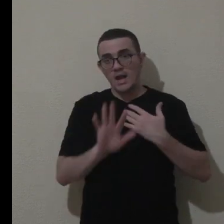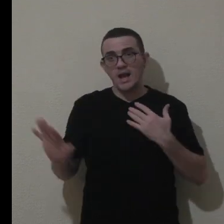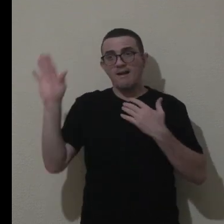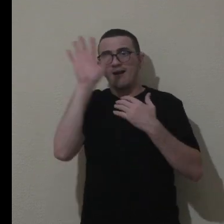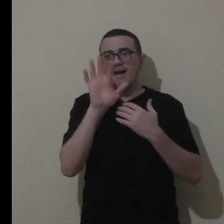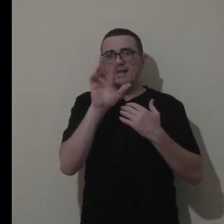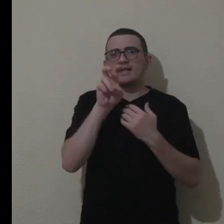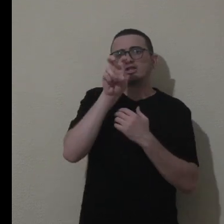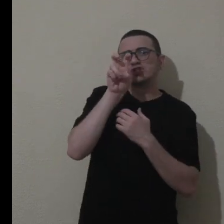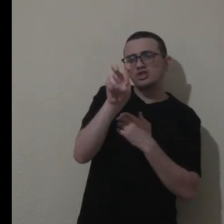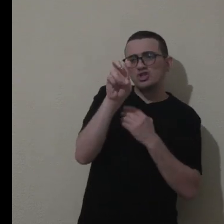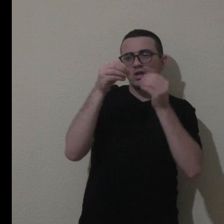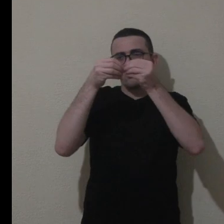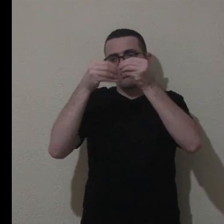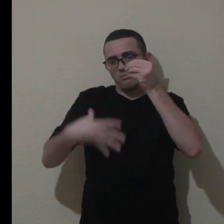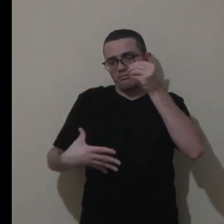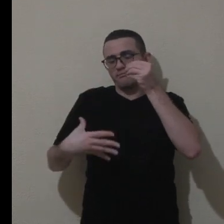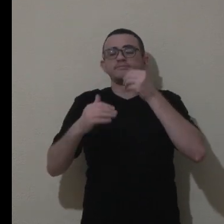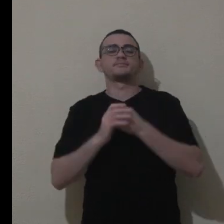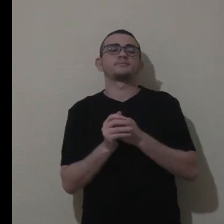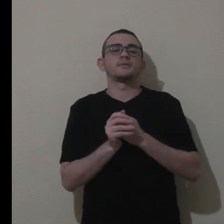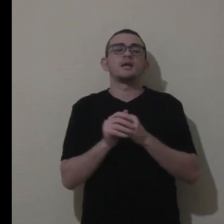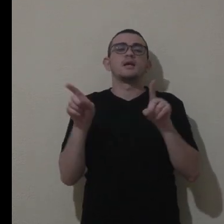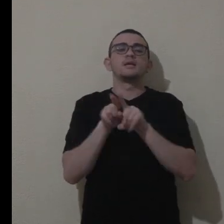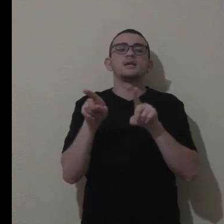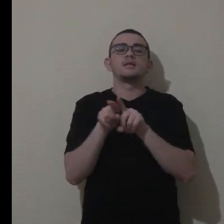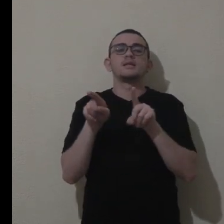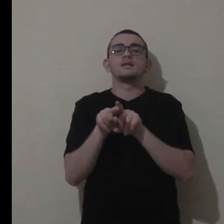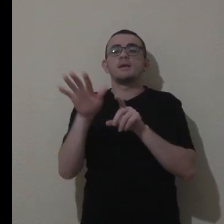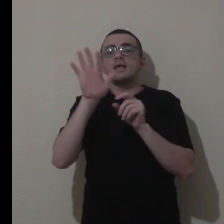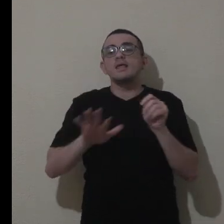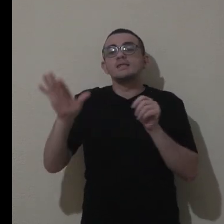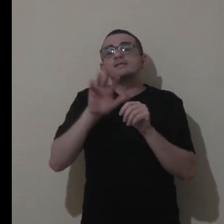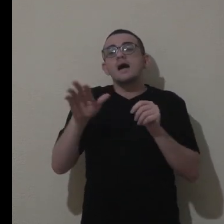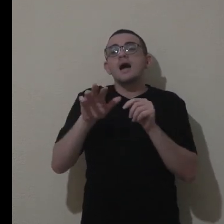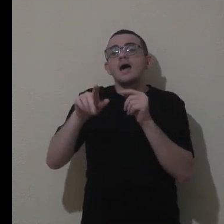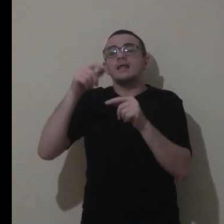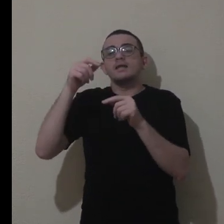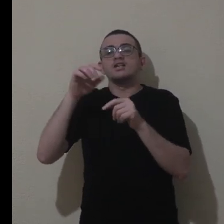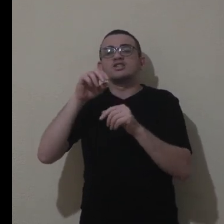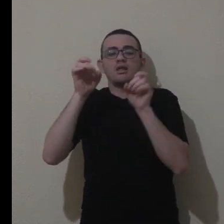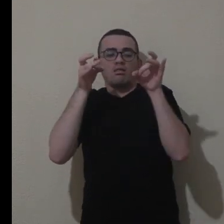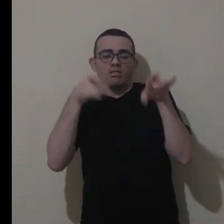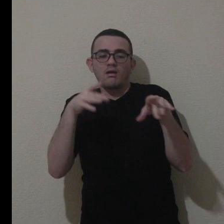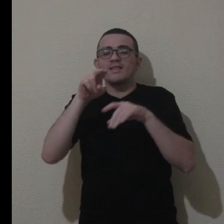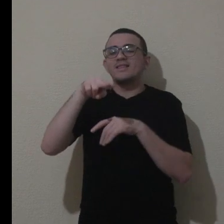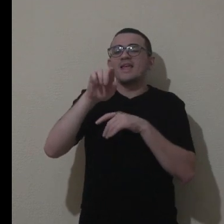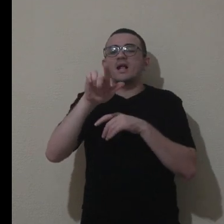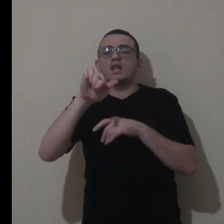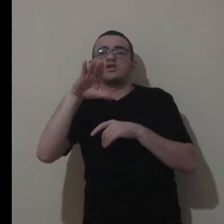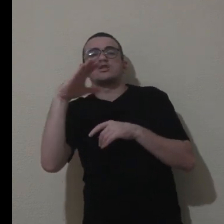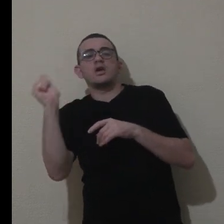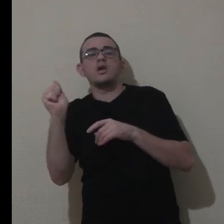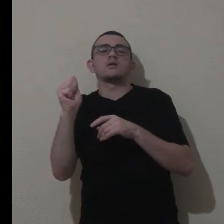área, tem 5 subtipos. E tem na área de negligência dois componentes,